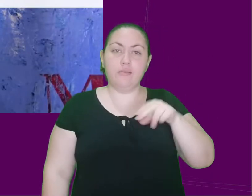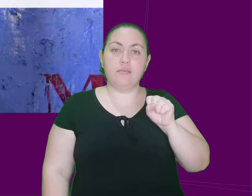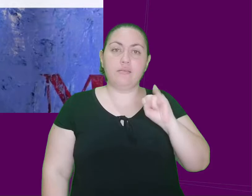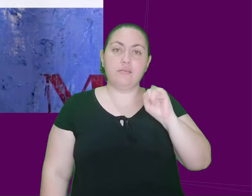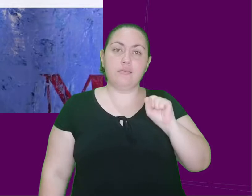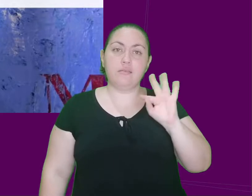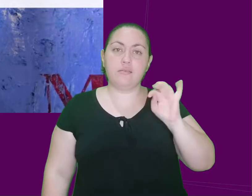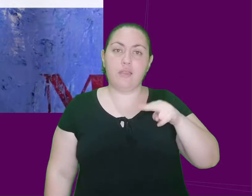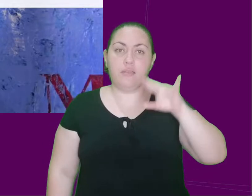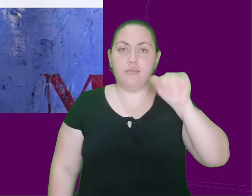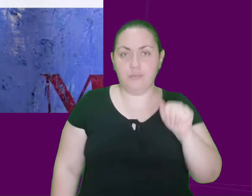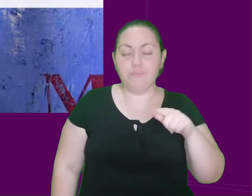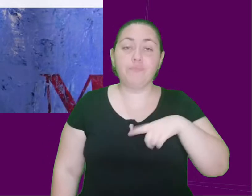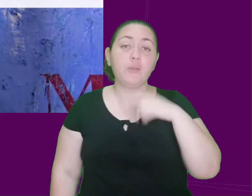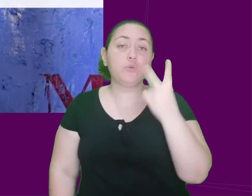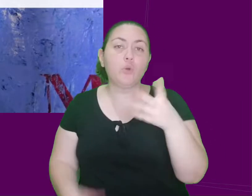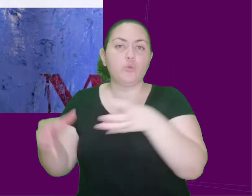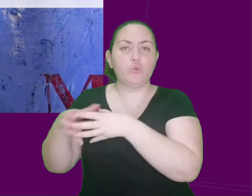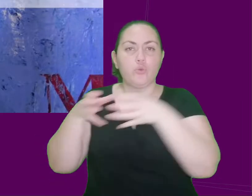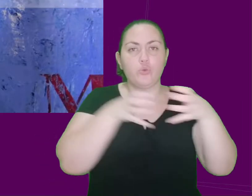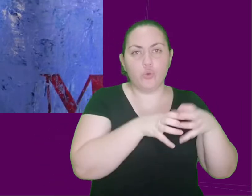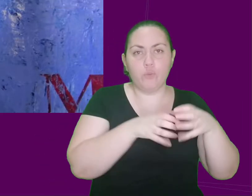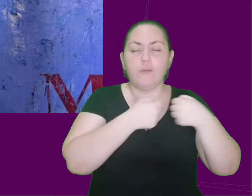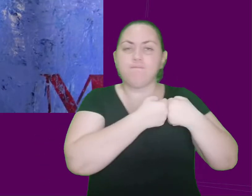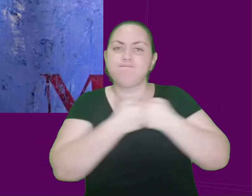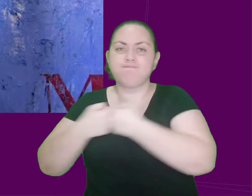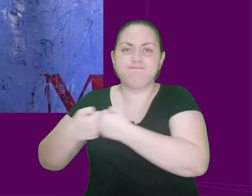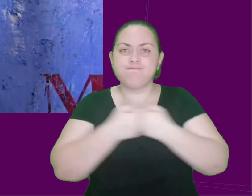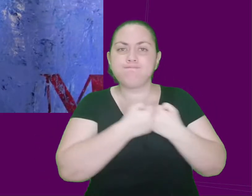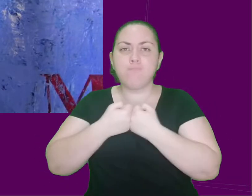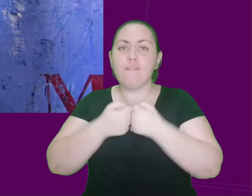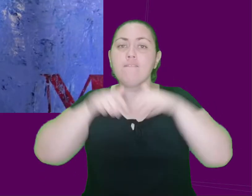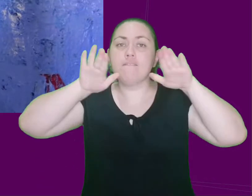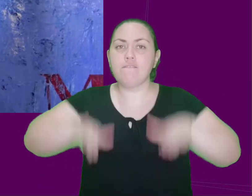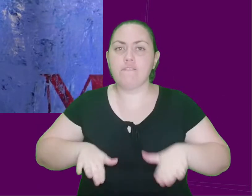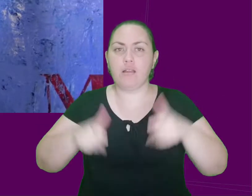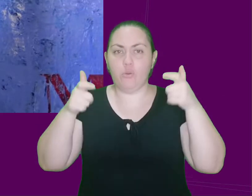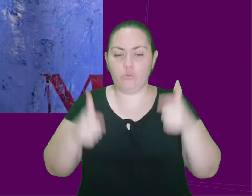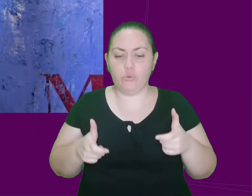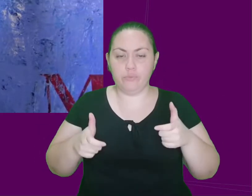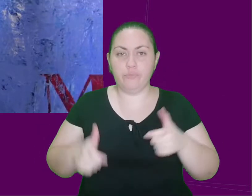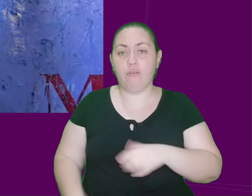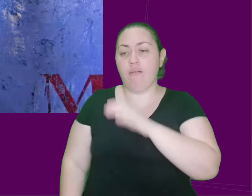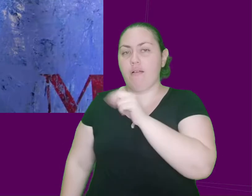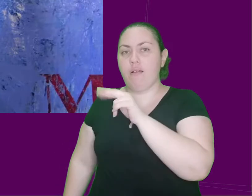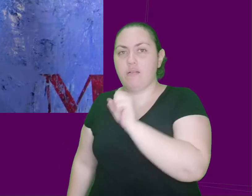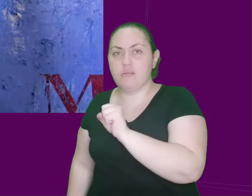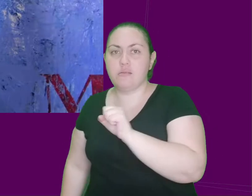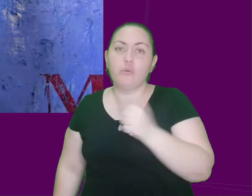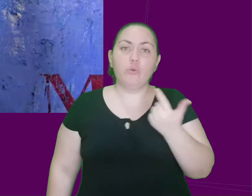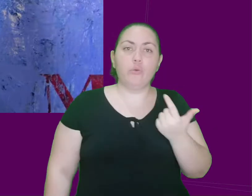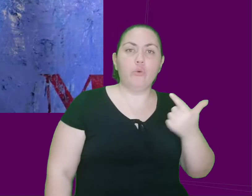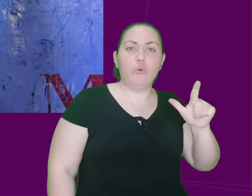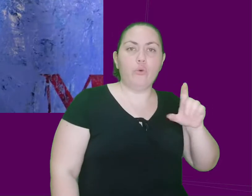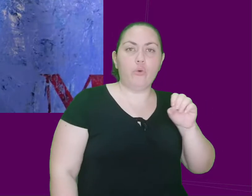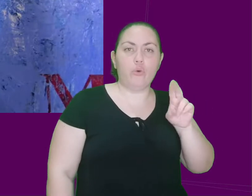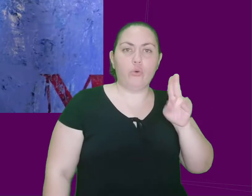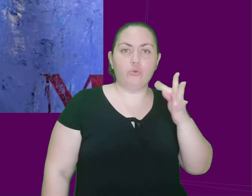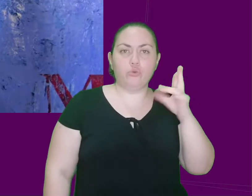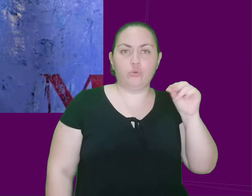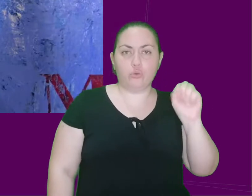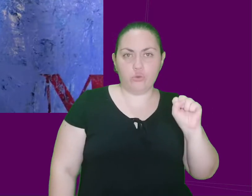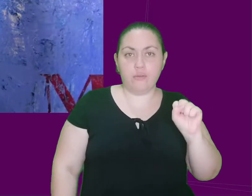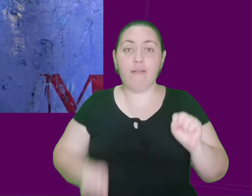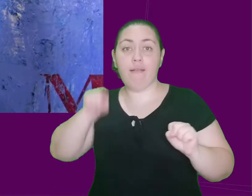insistência. Nesse conto, temos dois grupos disputando a permanência num lugar, os caras e os outros.